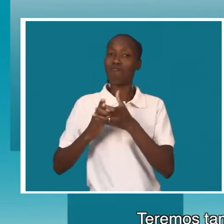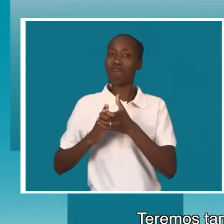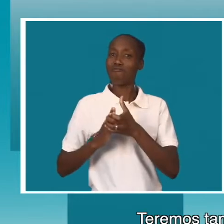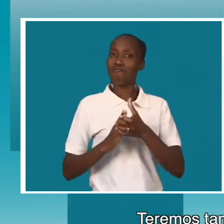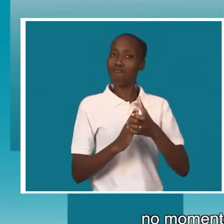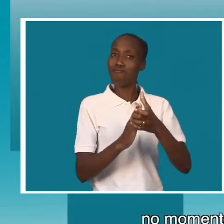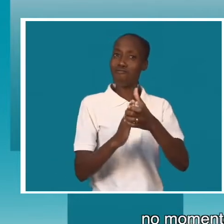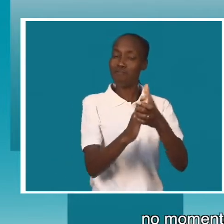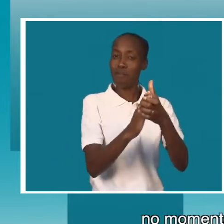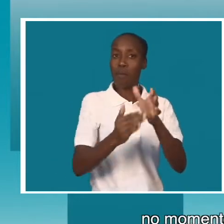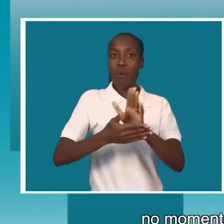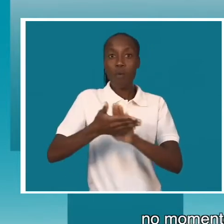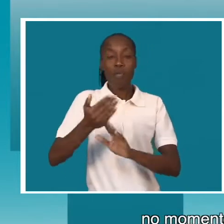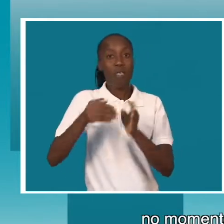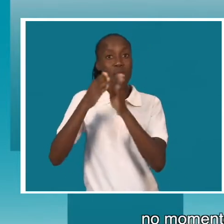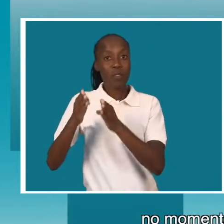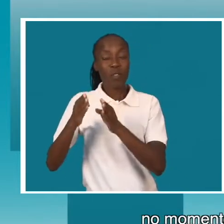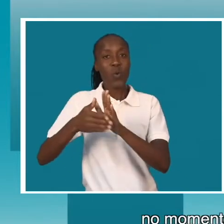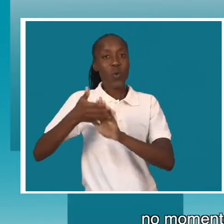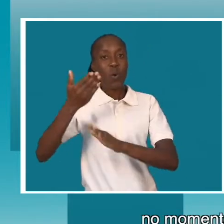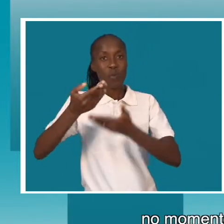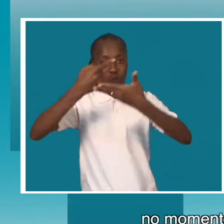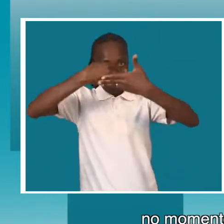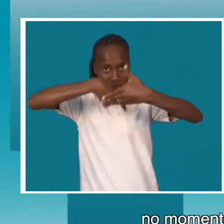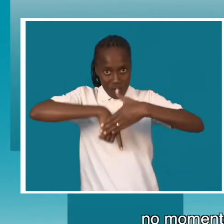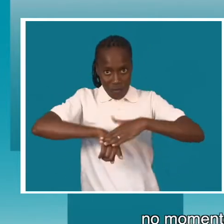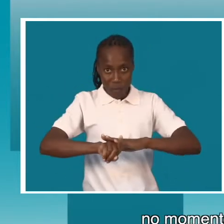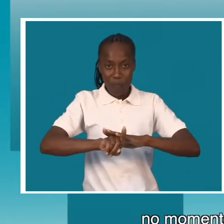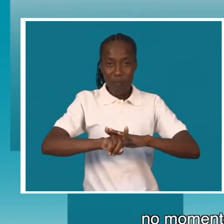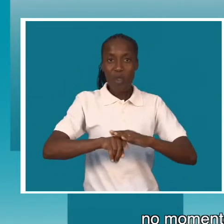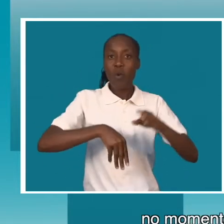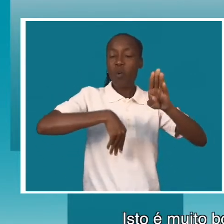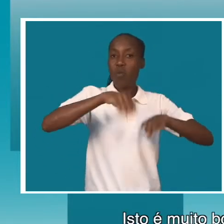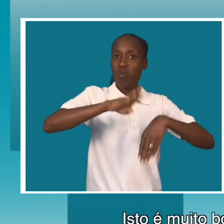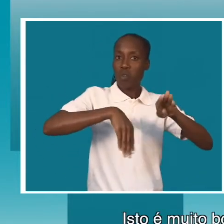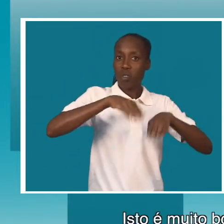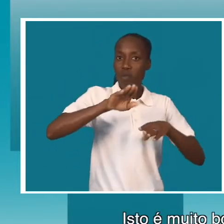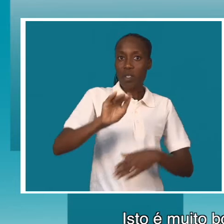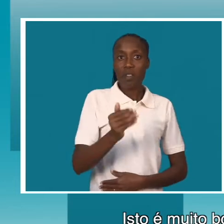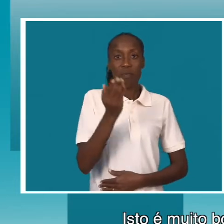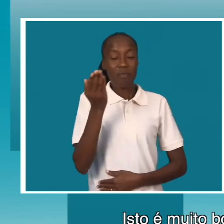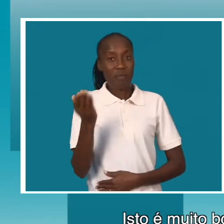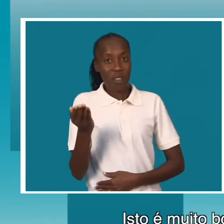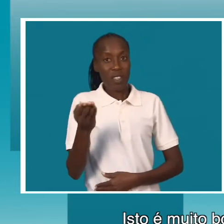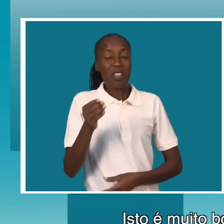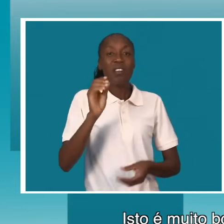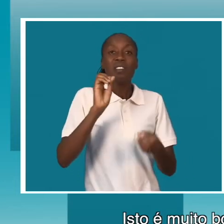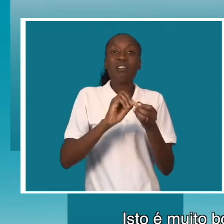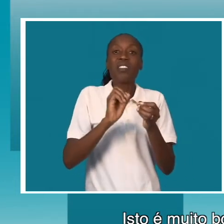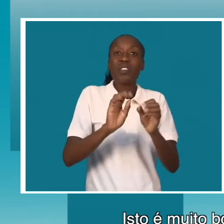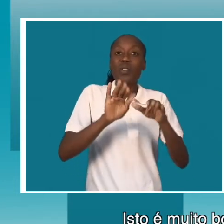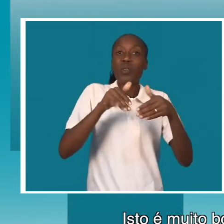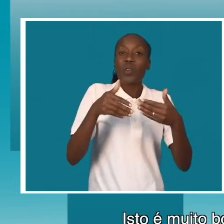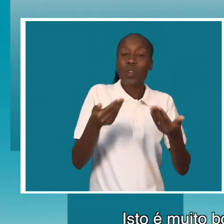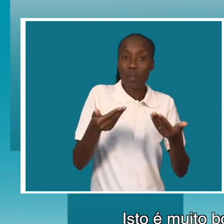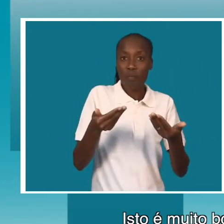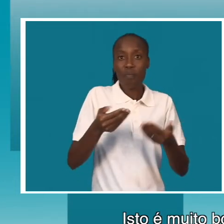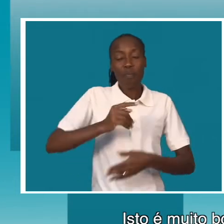competição no momento de entrada para as partidas. Isto é muito bom, revela efetivamente o nosso